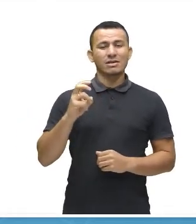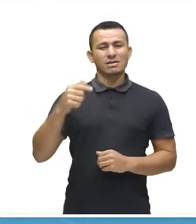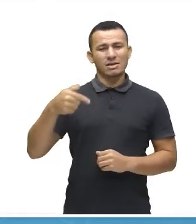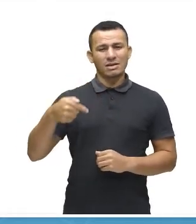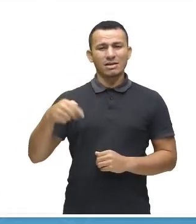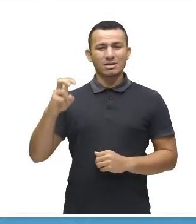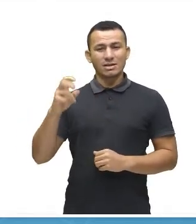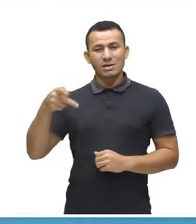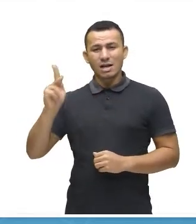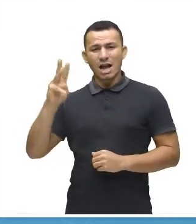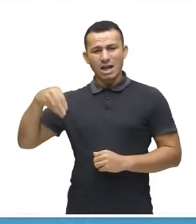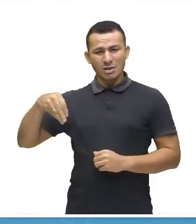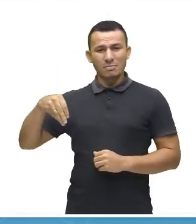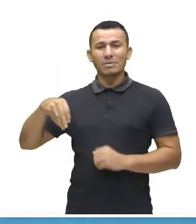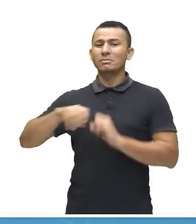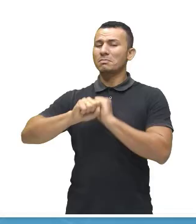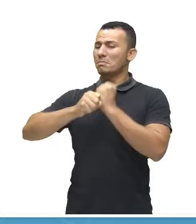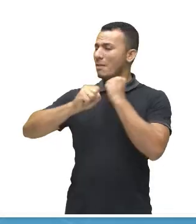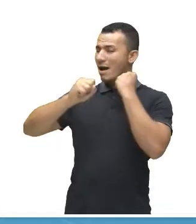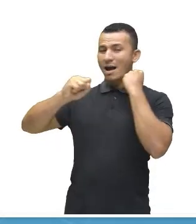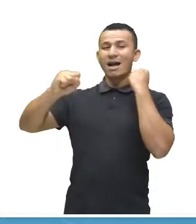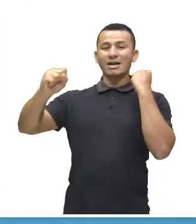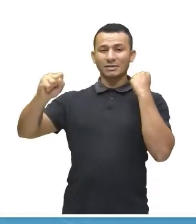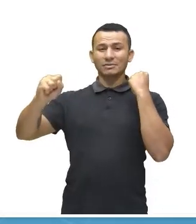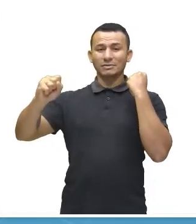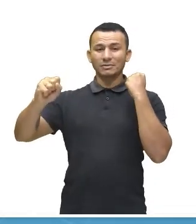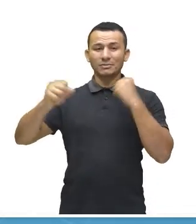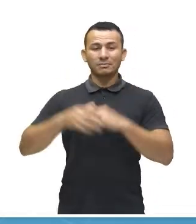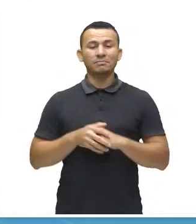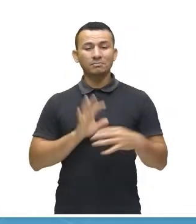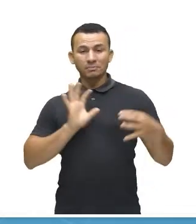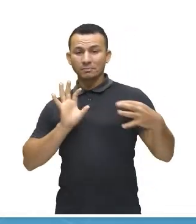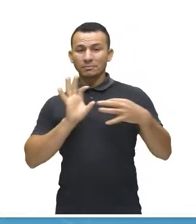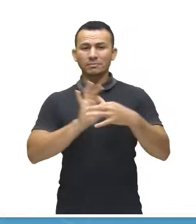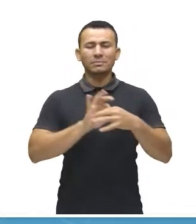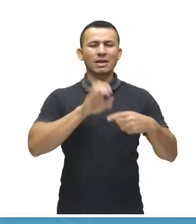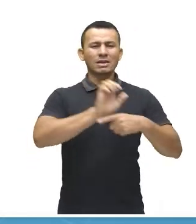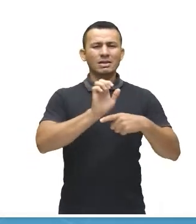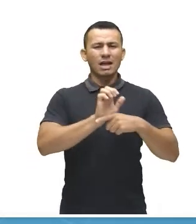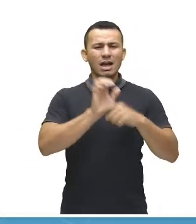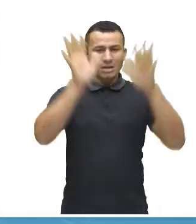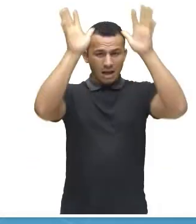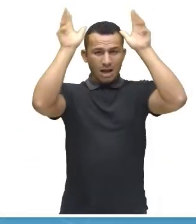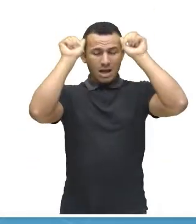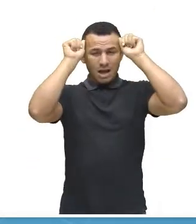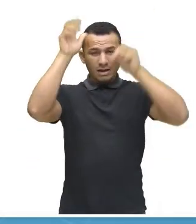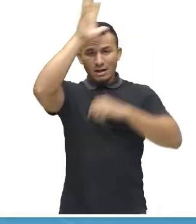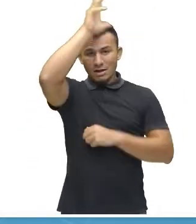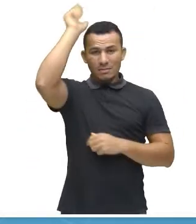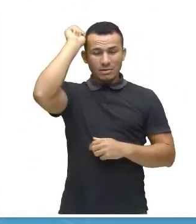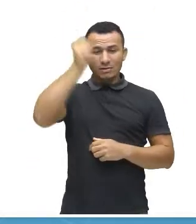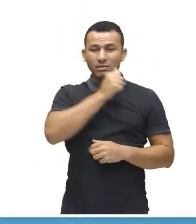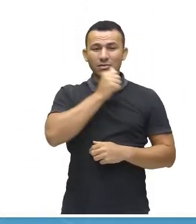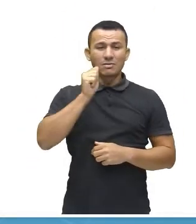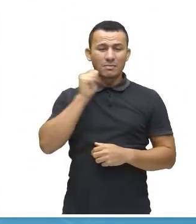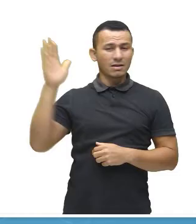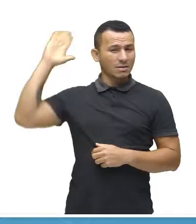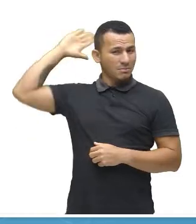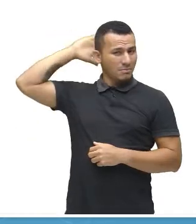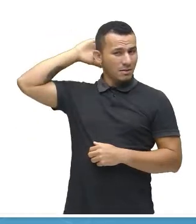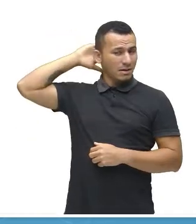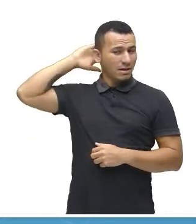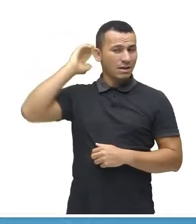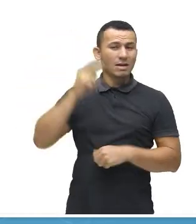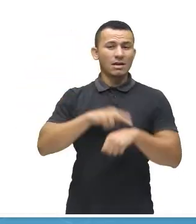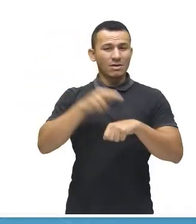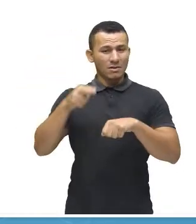3.853.575 km², compreendendo os estados do Acre, Amazonas, Amapá, Pará,